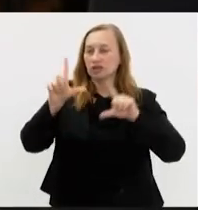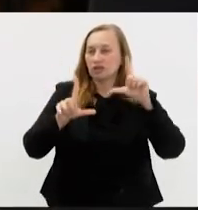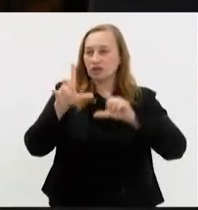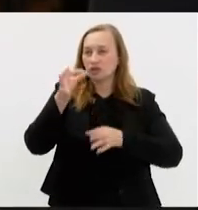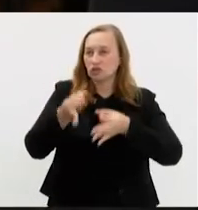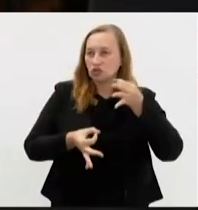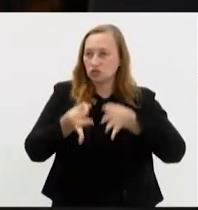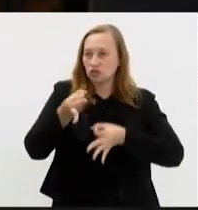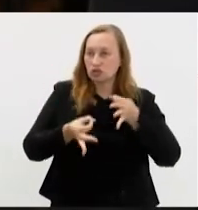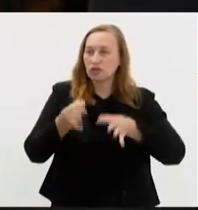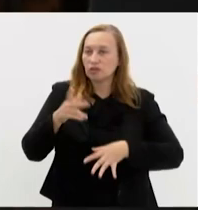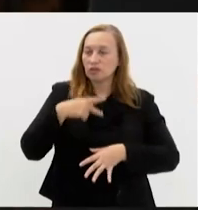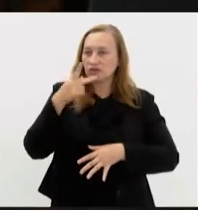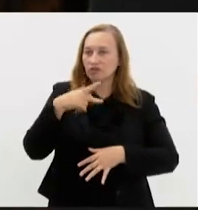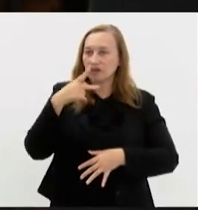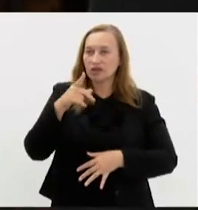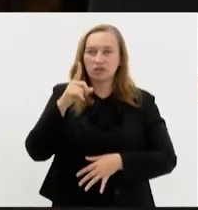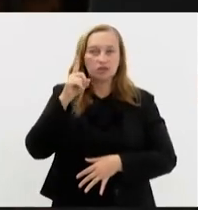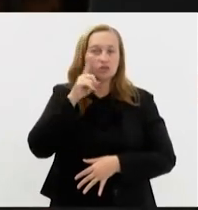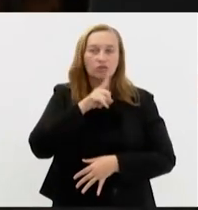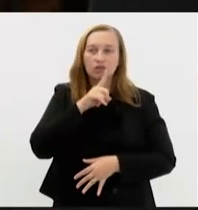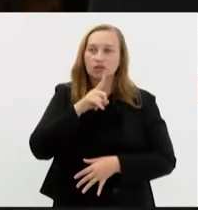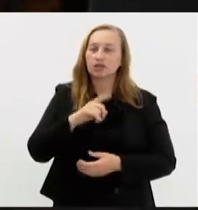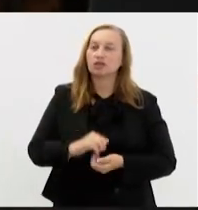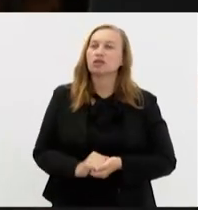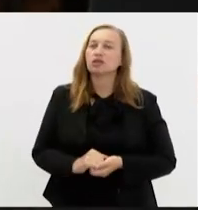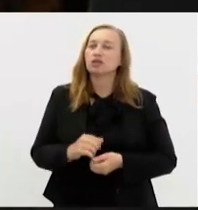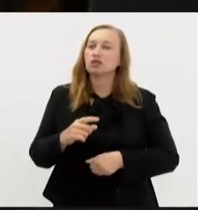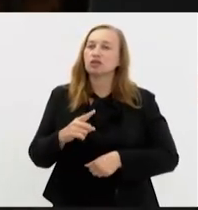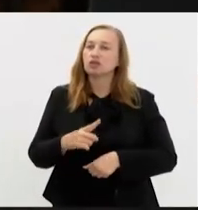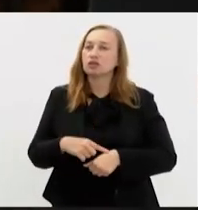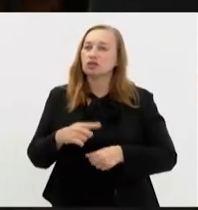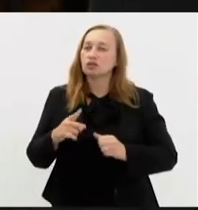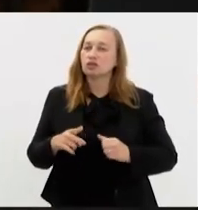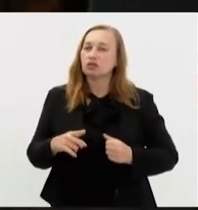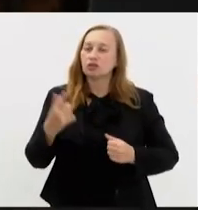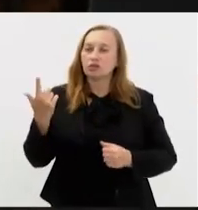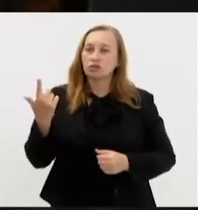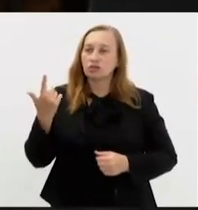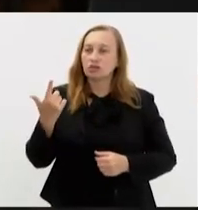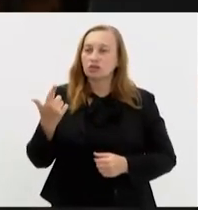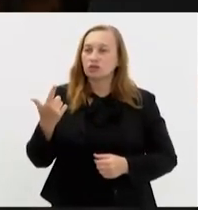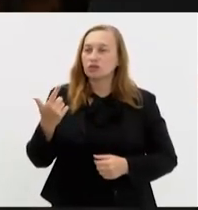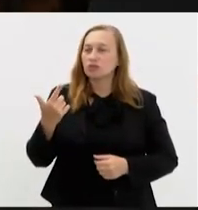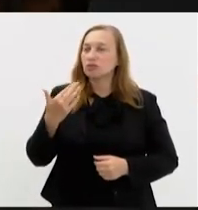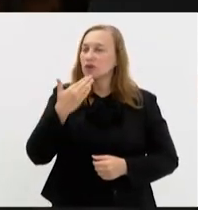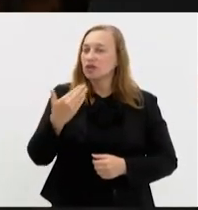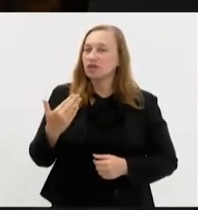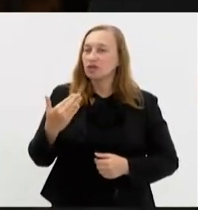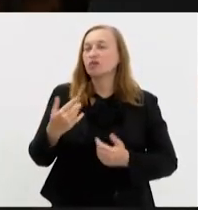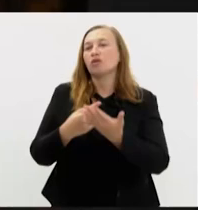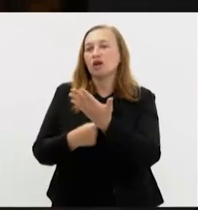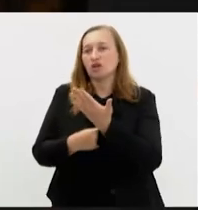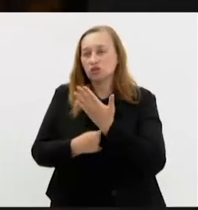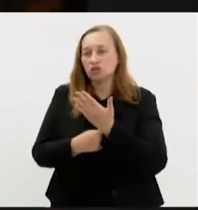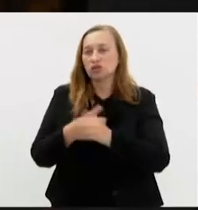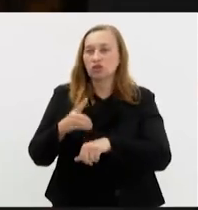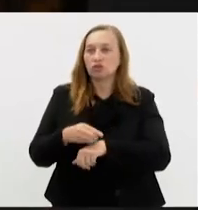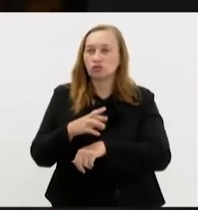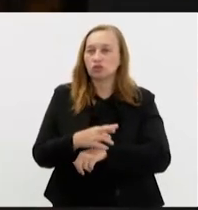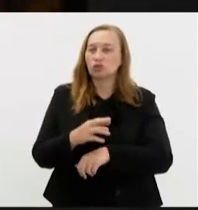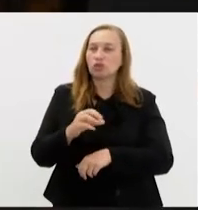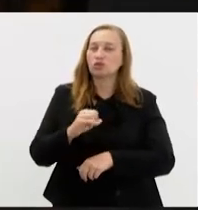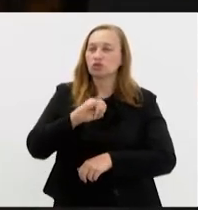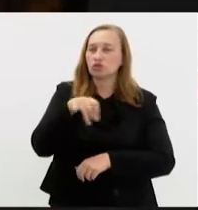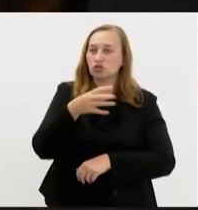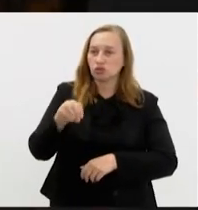o direito norte-americano e na hora a gente já se socorreu ao Dr solto que já tinha sido convidado inclusive porque é a